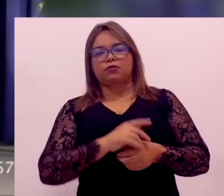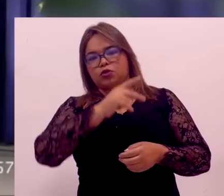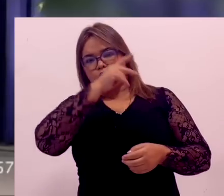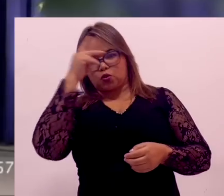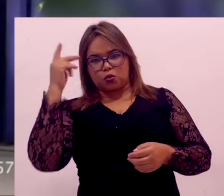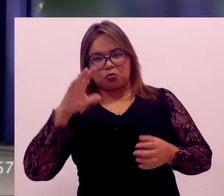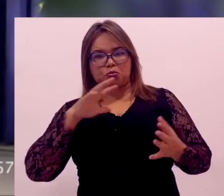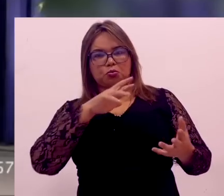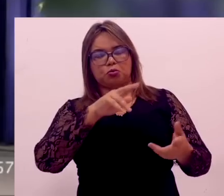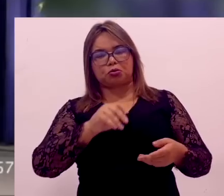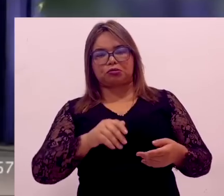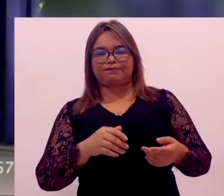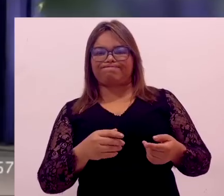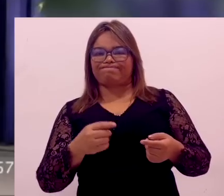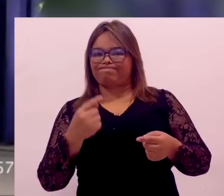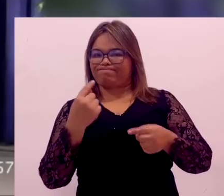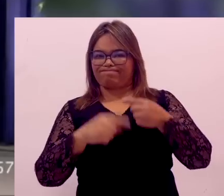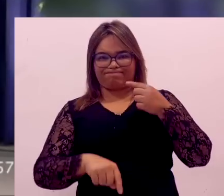seja aceitável ao mundo.